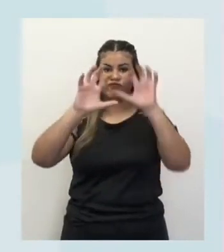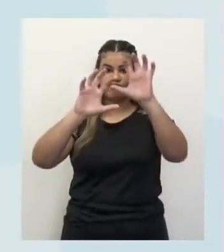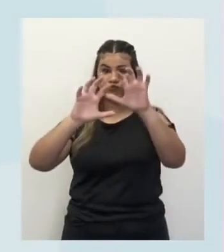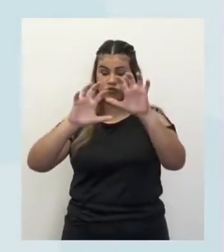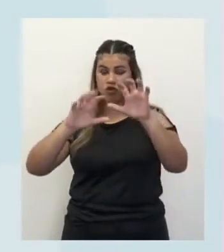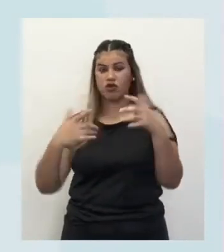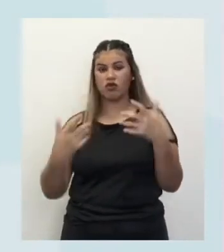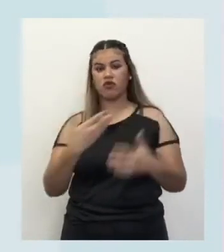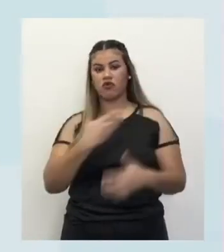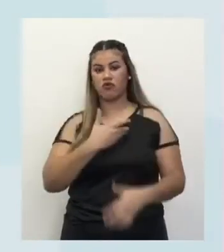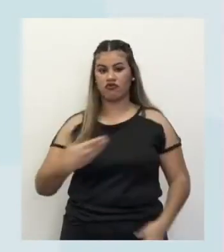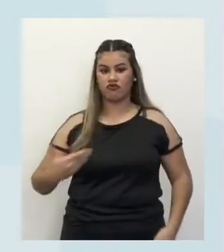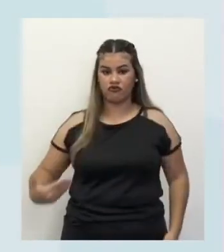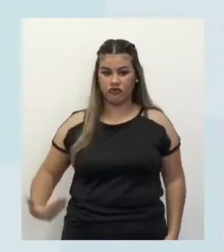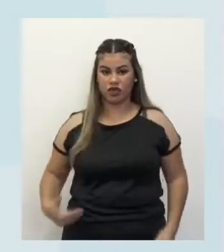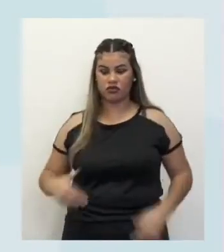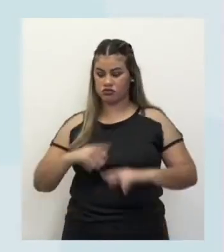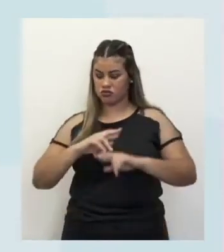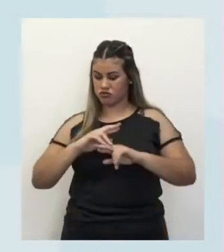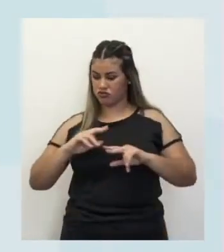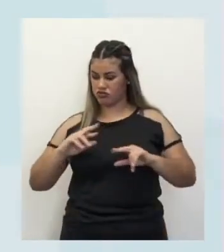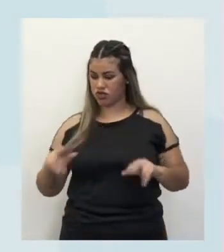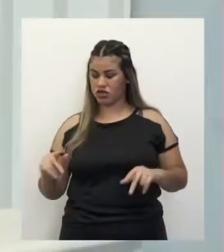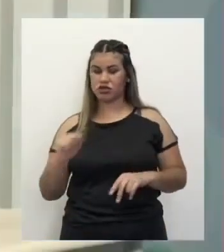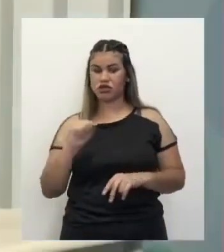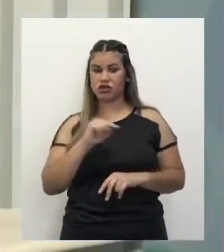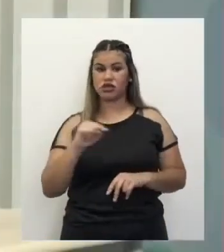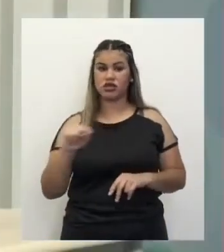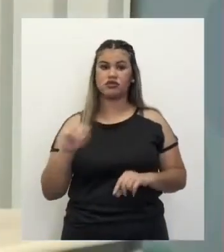governos locais, eles criam